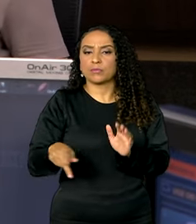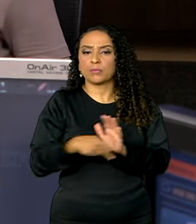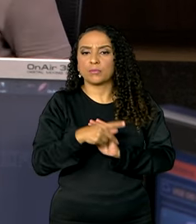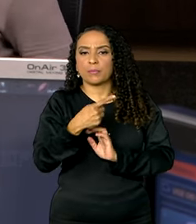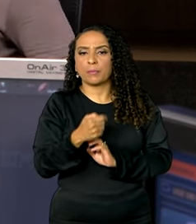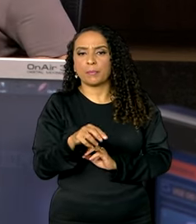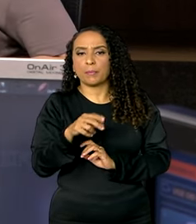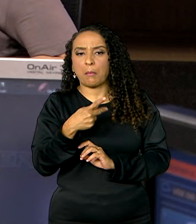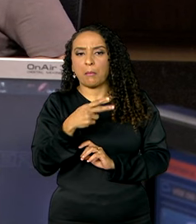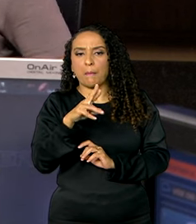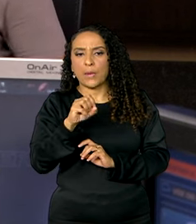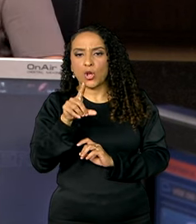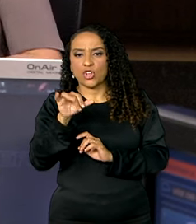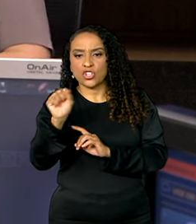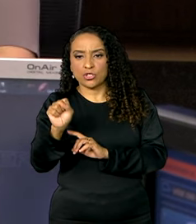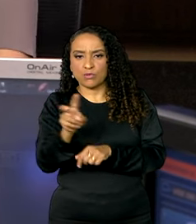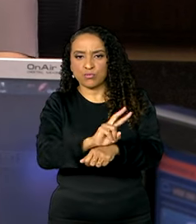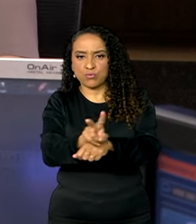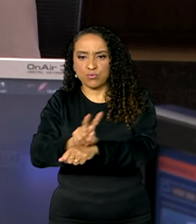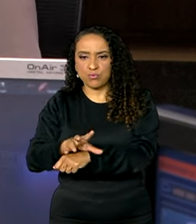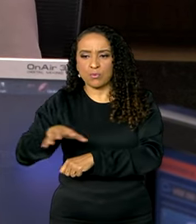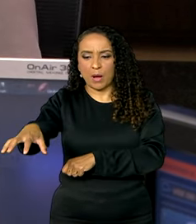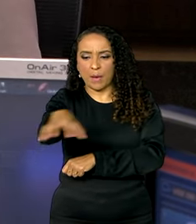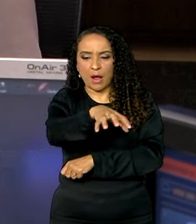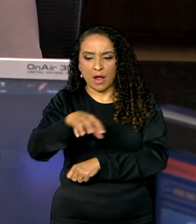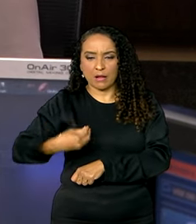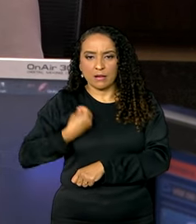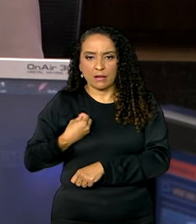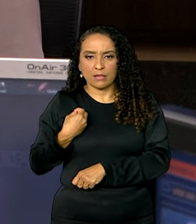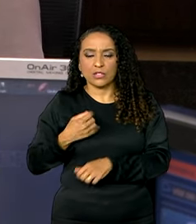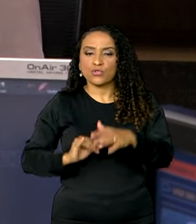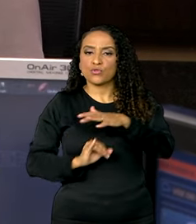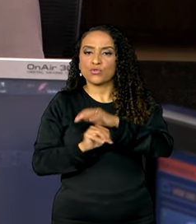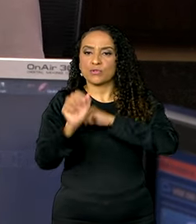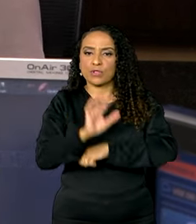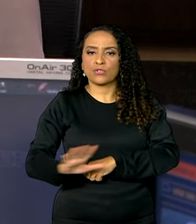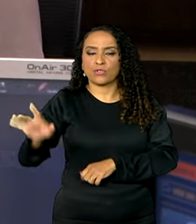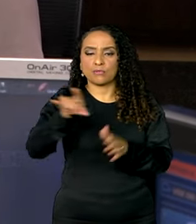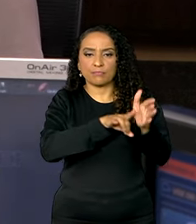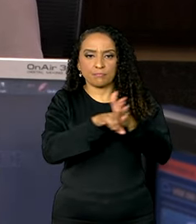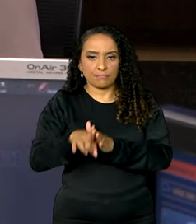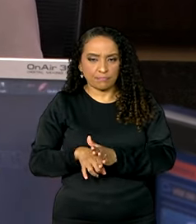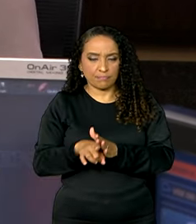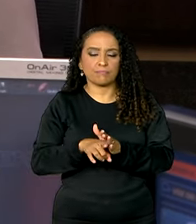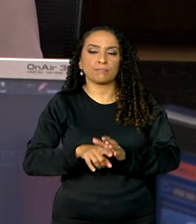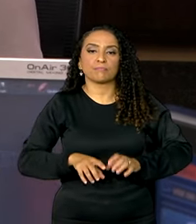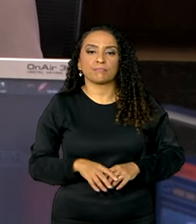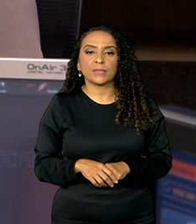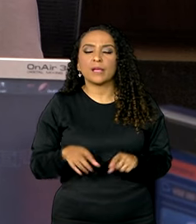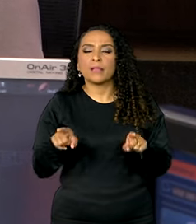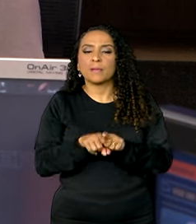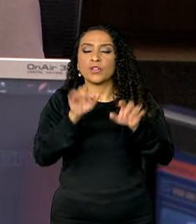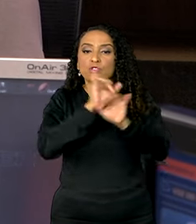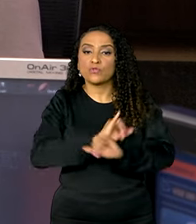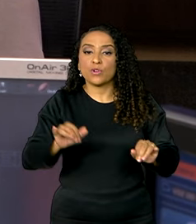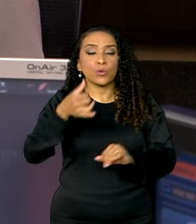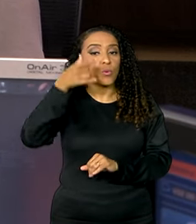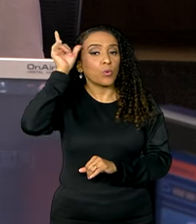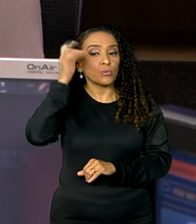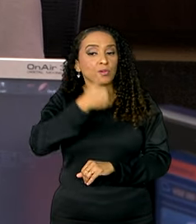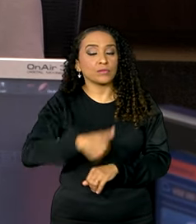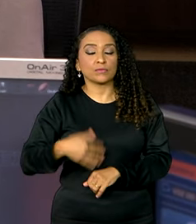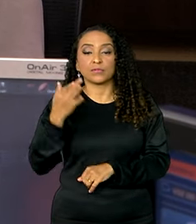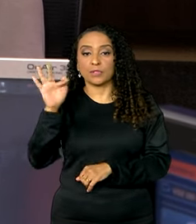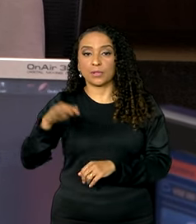PRODES, o Sistema de Monitoramento dos Biomas Brasileiros, do Instituto Nacional de Pesquisas Espaciais e divulgado ontem pelo